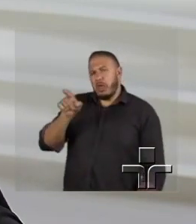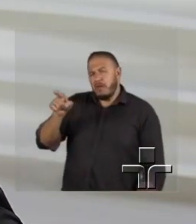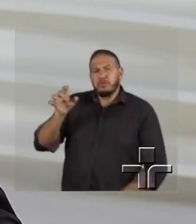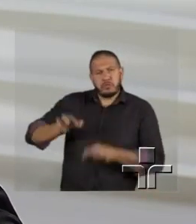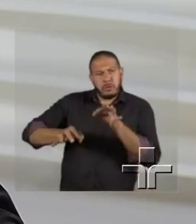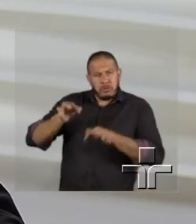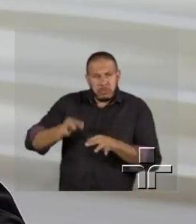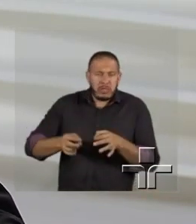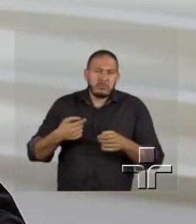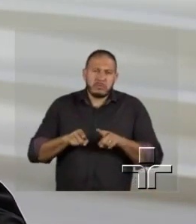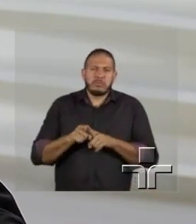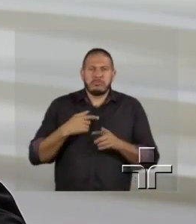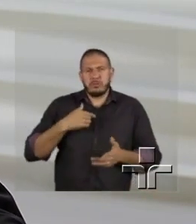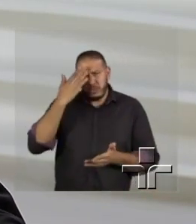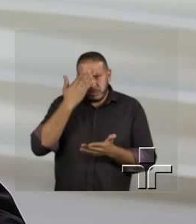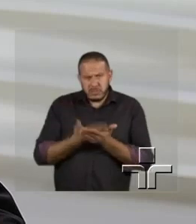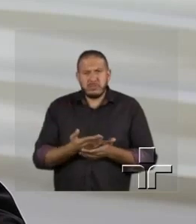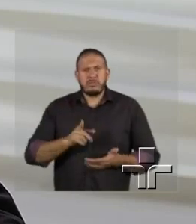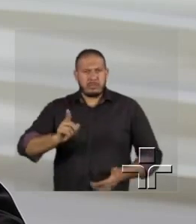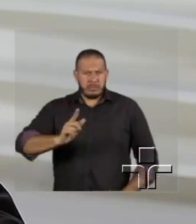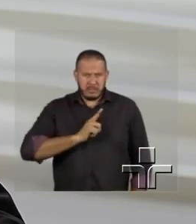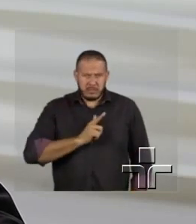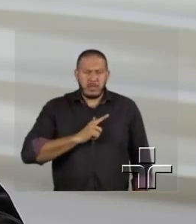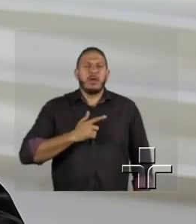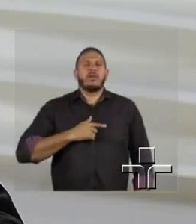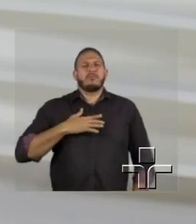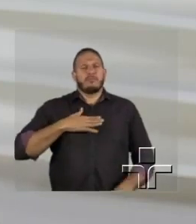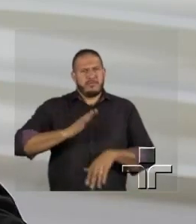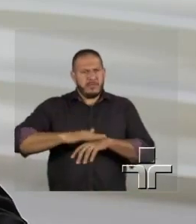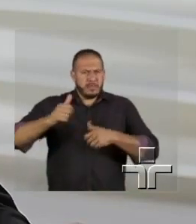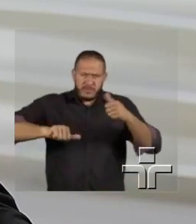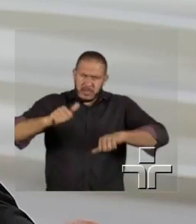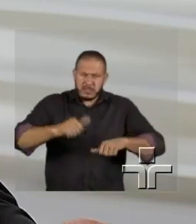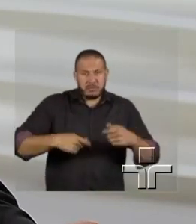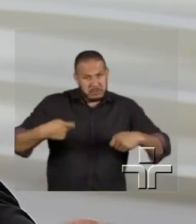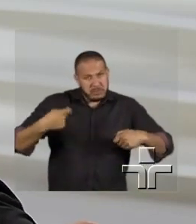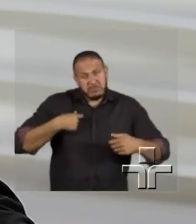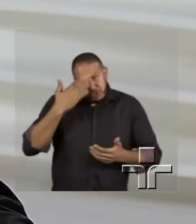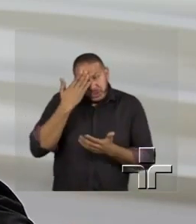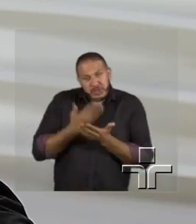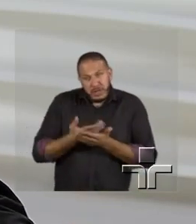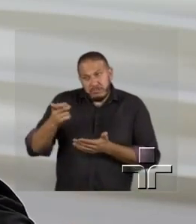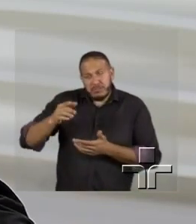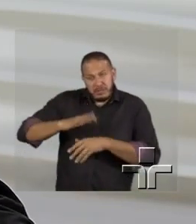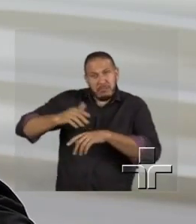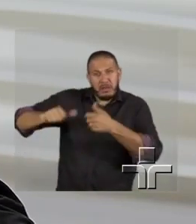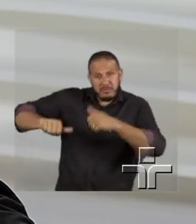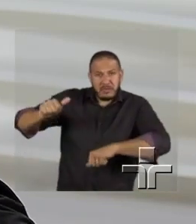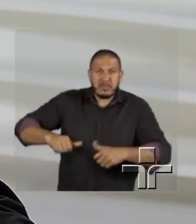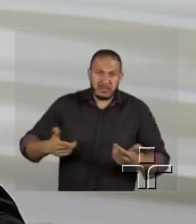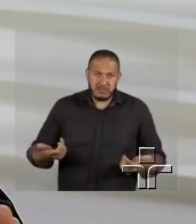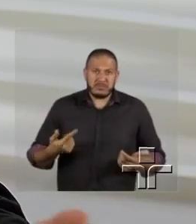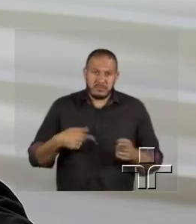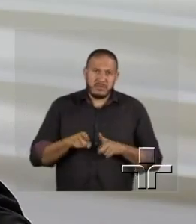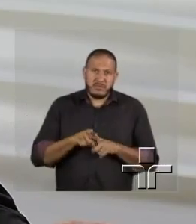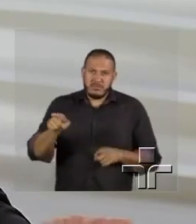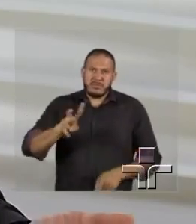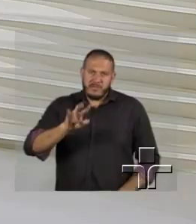pouco todo mundo vai ser hackeado e isso não pode. E o senhor tem toda a razão. Agora, isso passou a ser